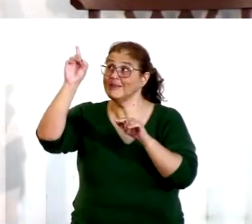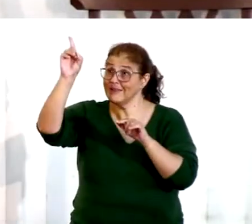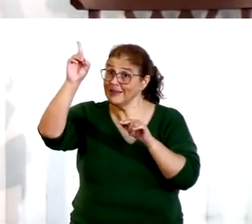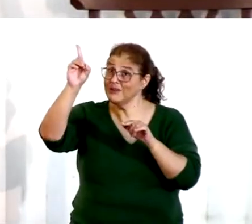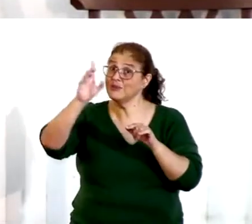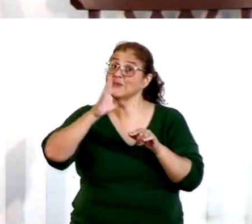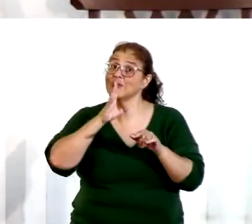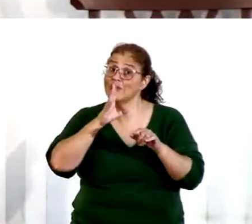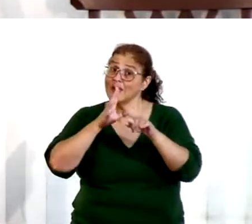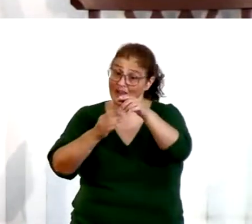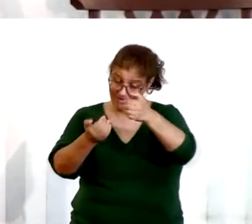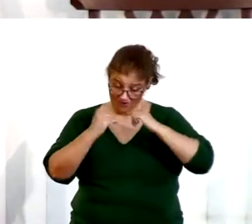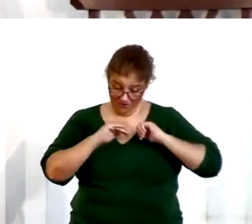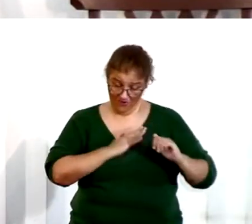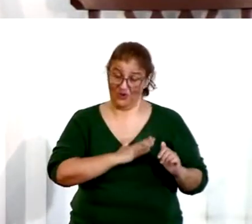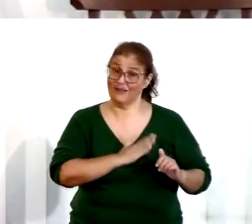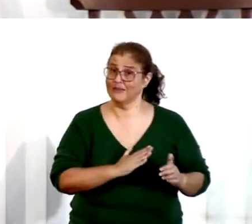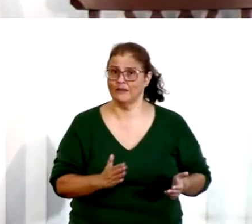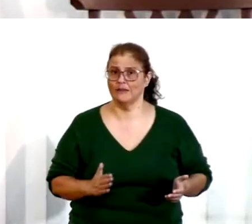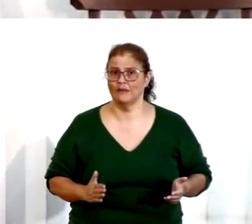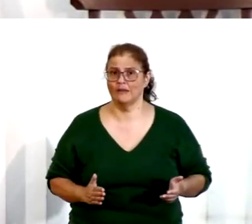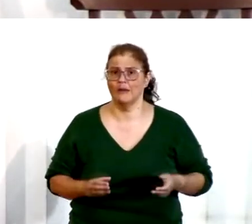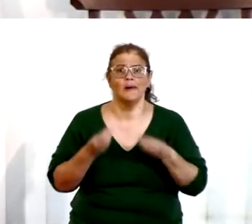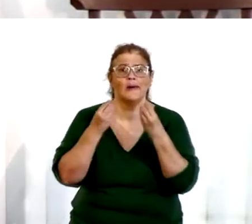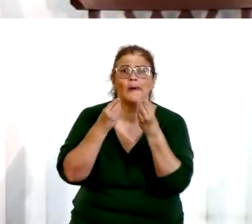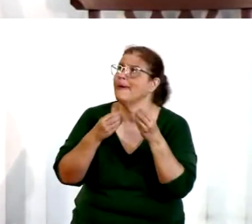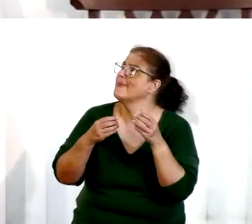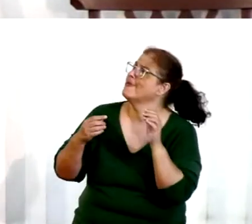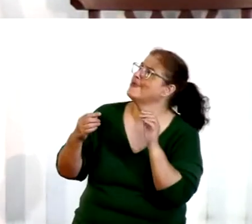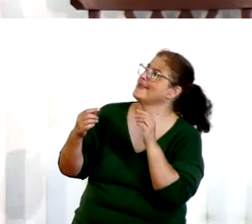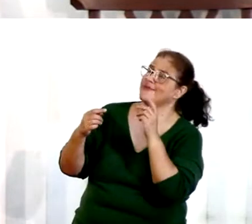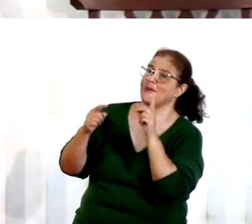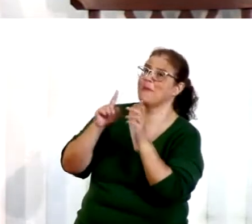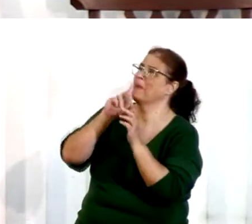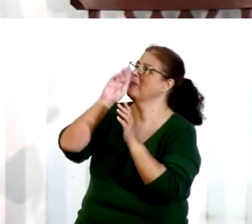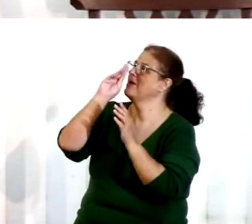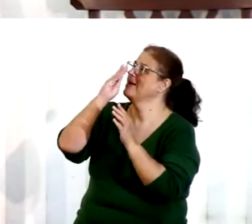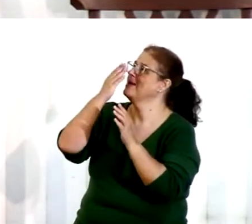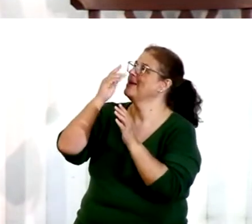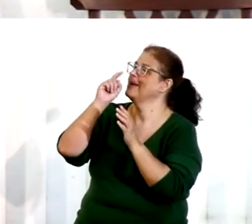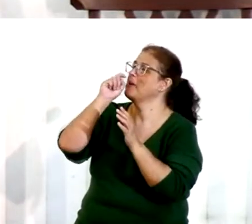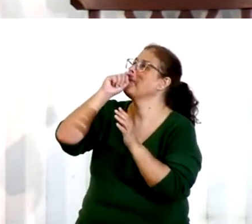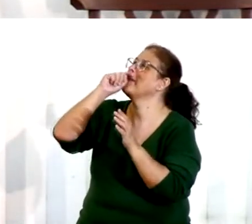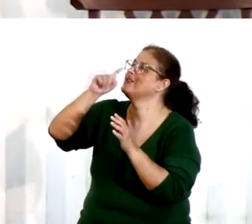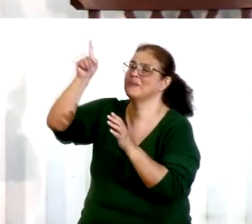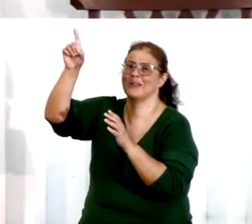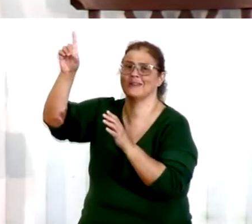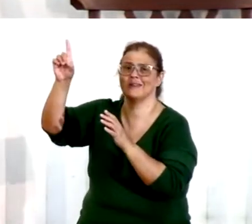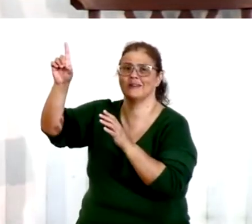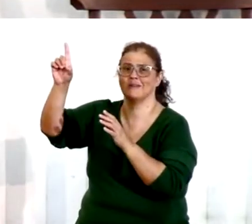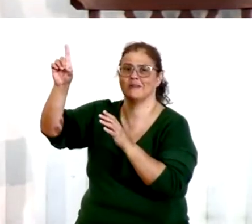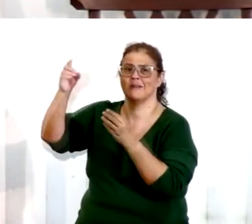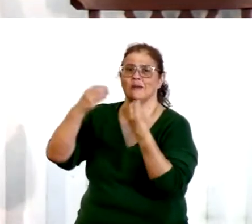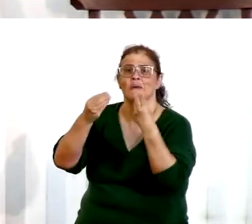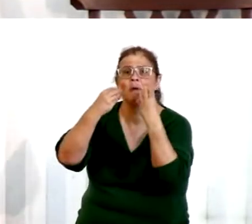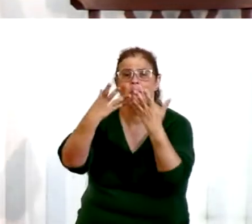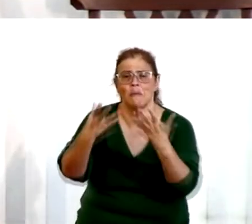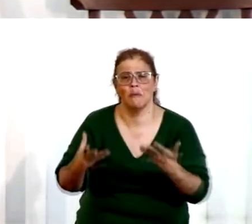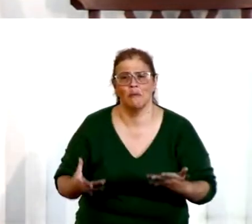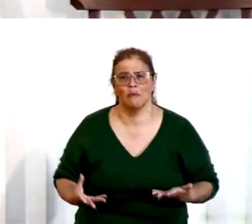vocês. Como é que vocês vão enganar a Deus? Como é que vocês vão conseguir favores de